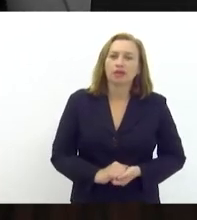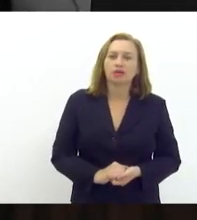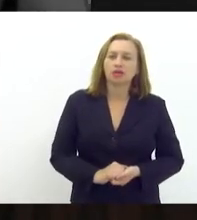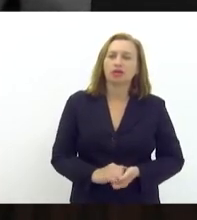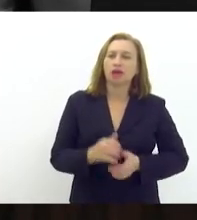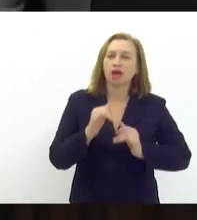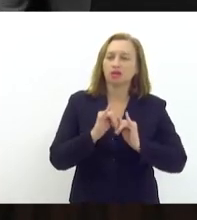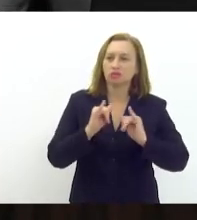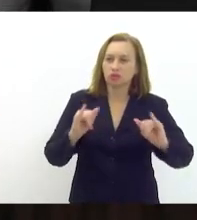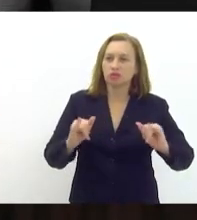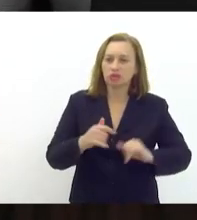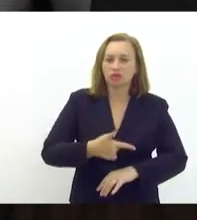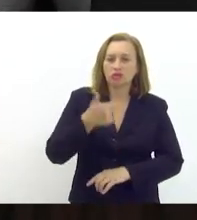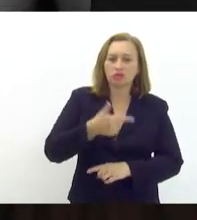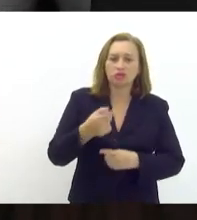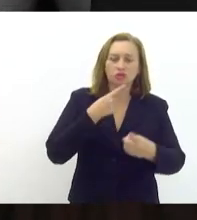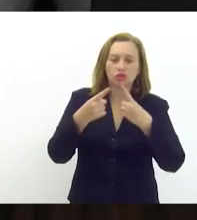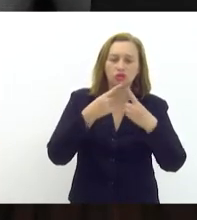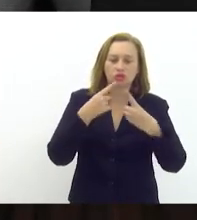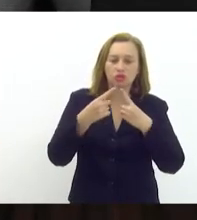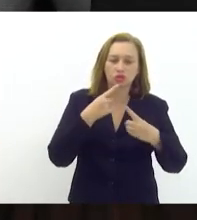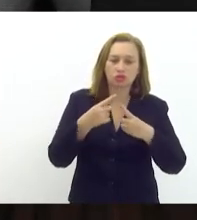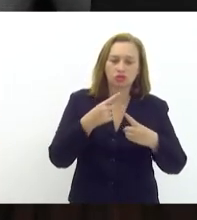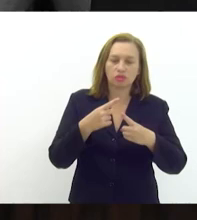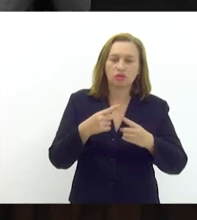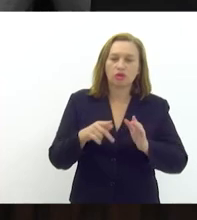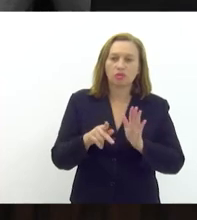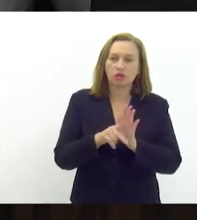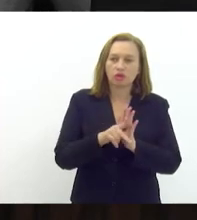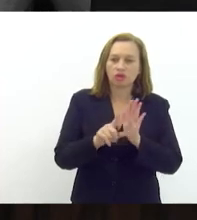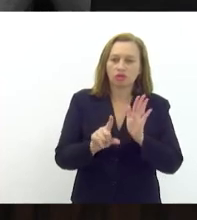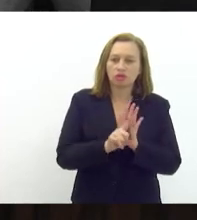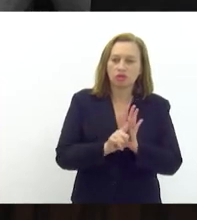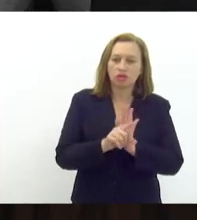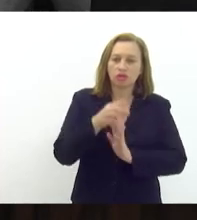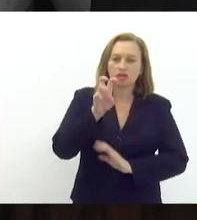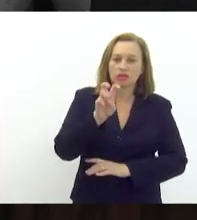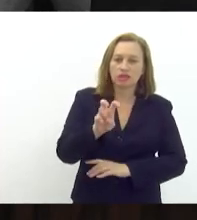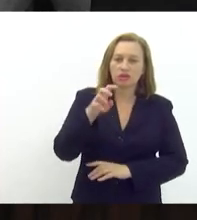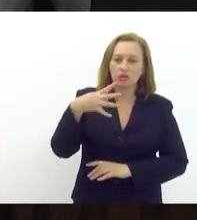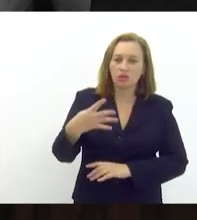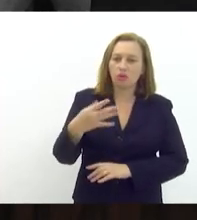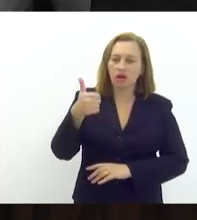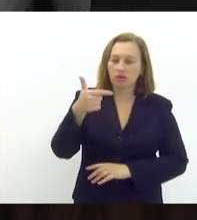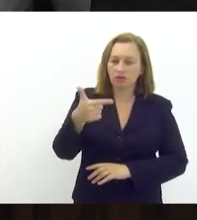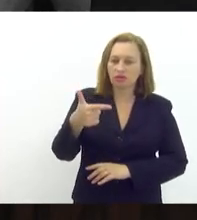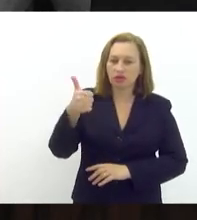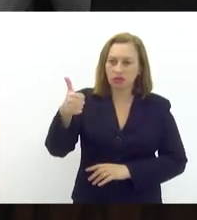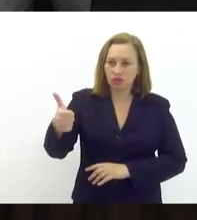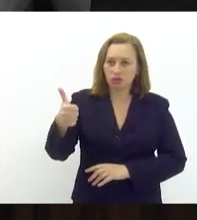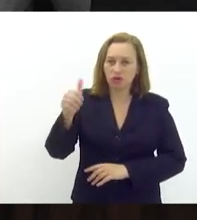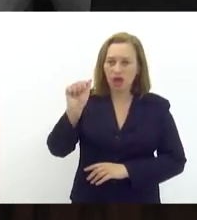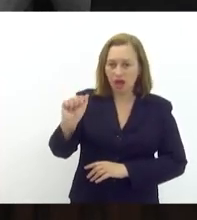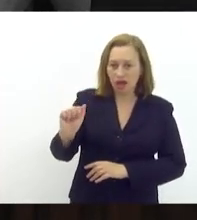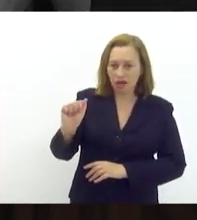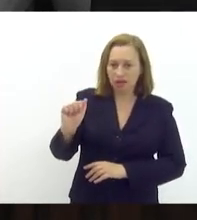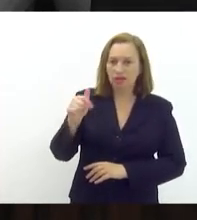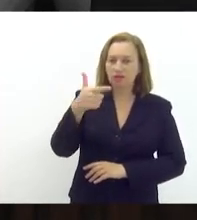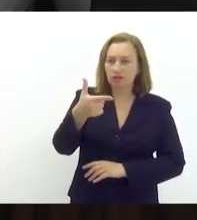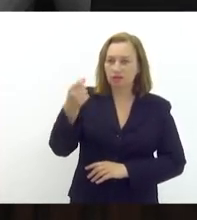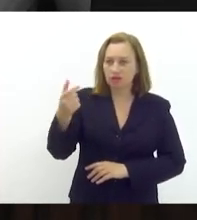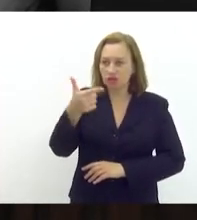anuncio em segunda discussão redação do vencido projeto de lei número 5.421 a